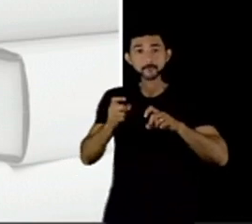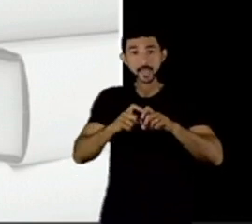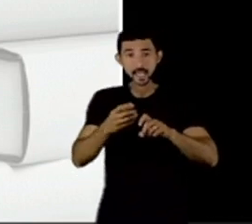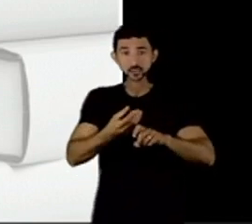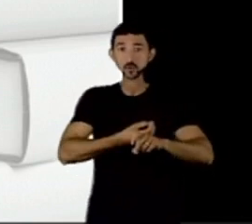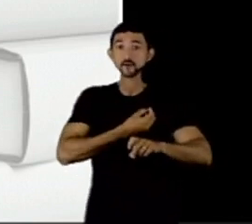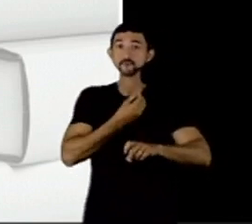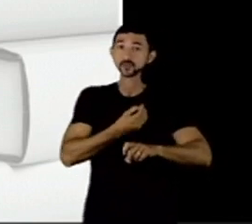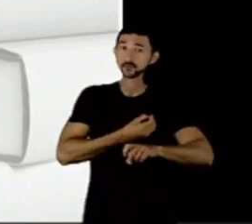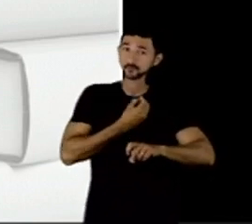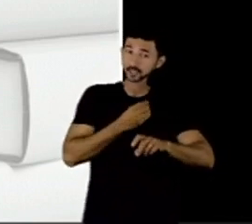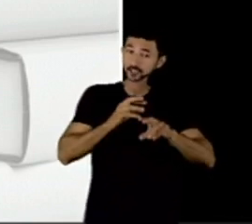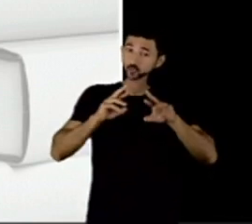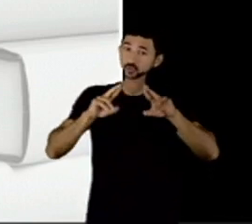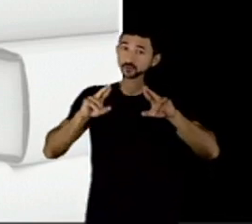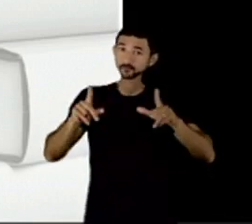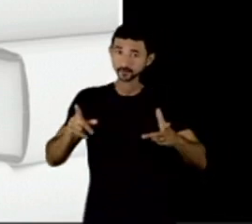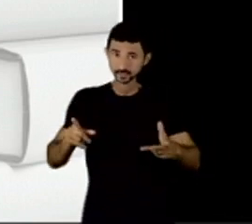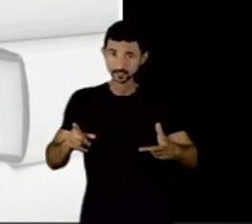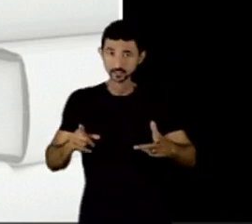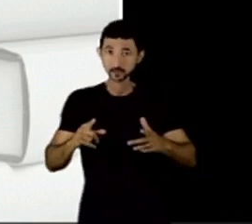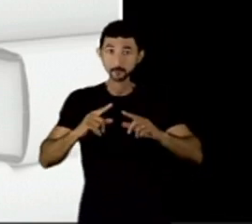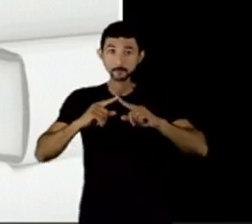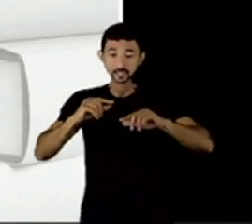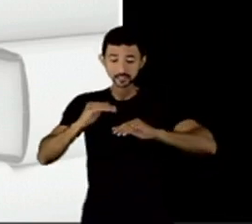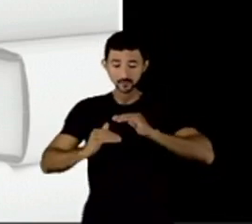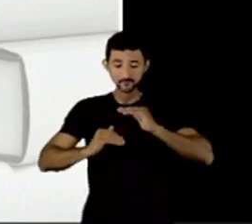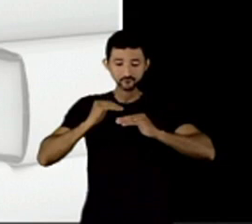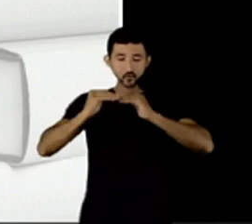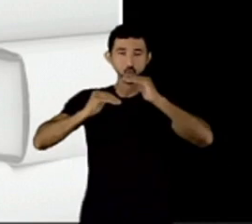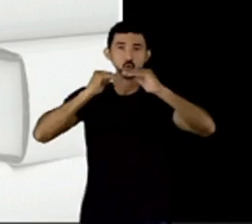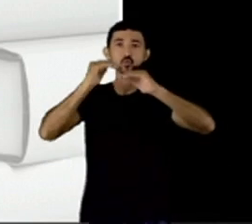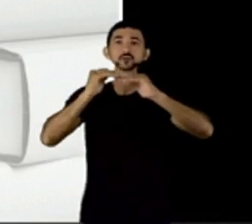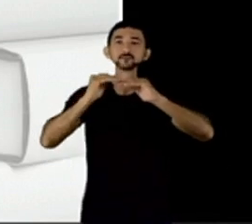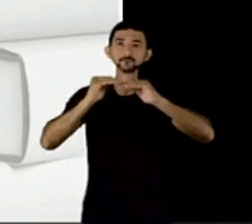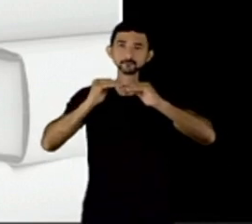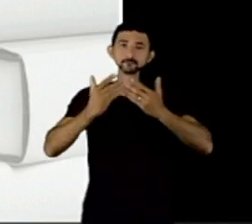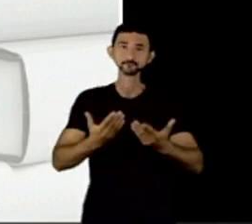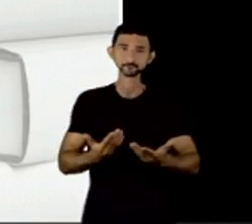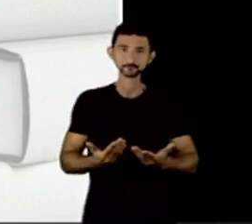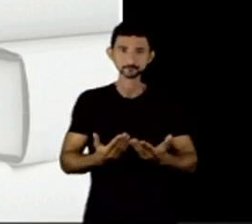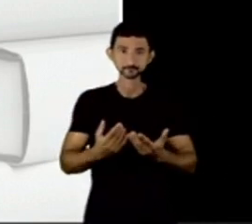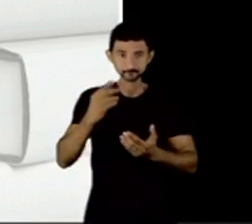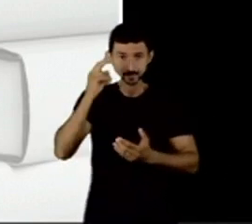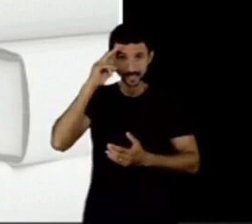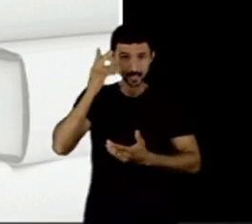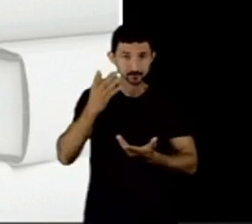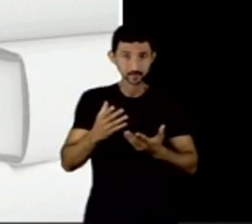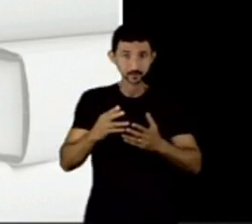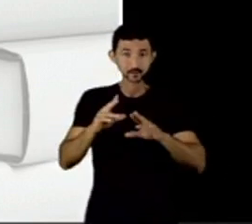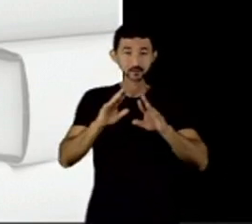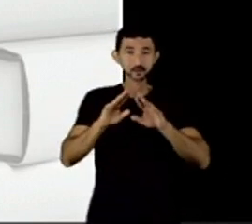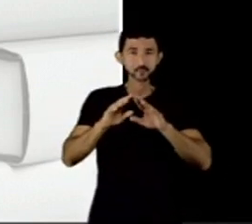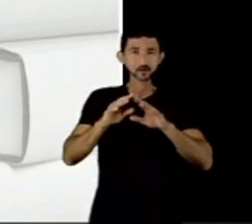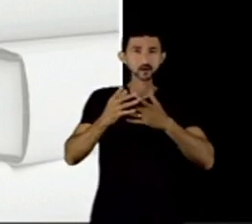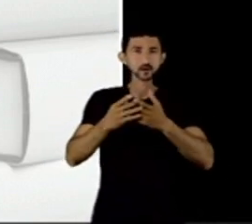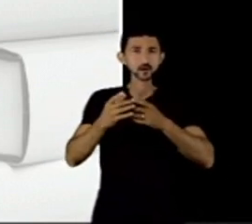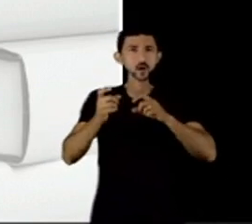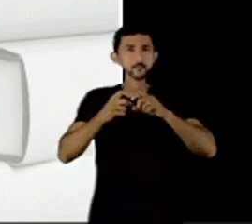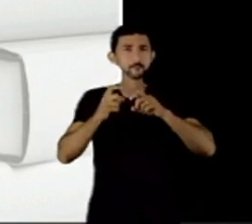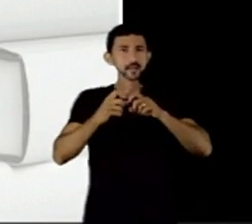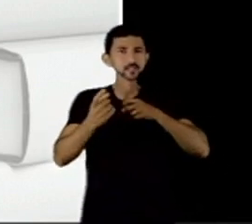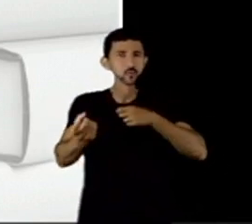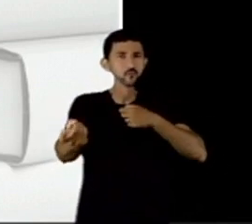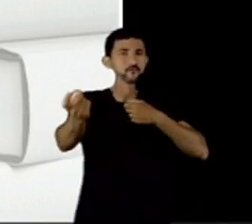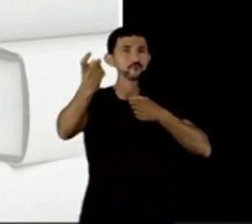de uma forma diferente, mais evoluída, digamos assim. Lembra da frase, Dr. Doc voltou do futuro.